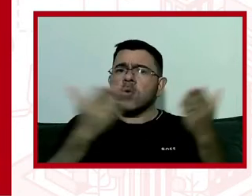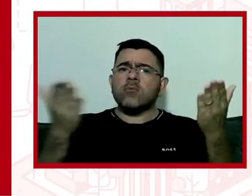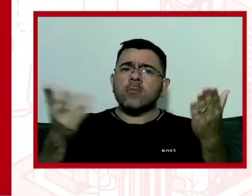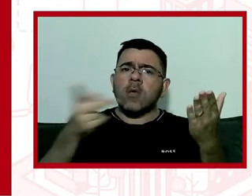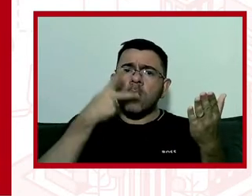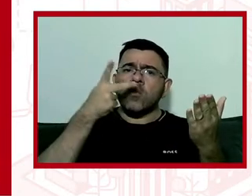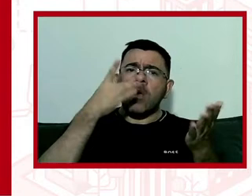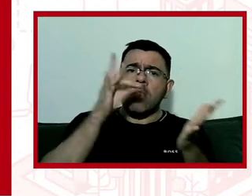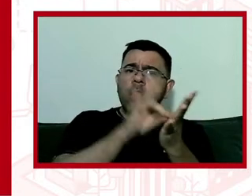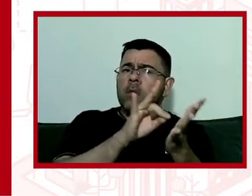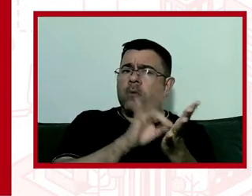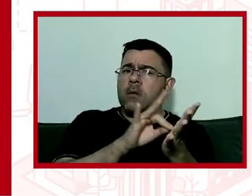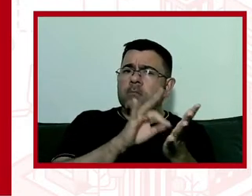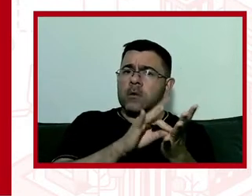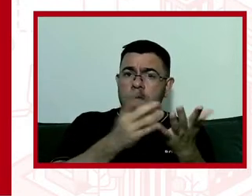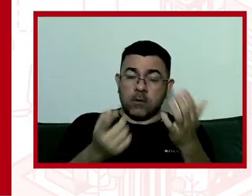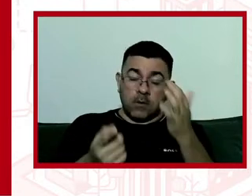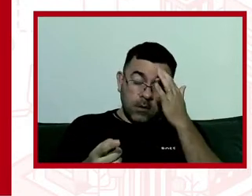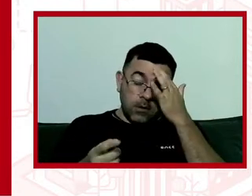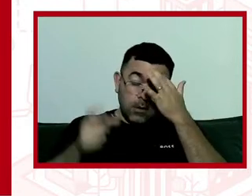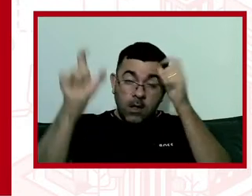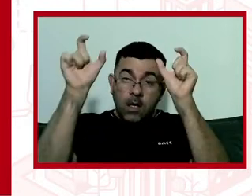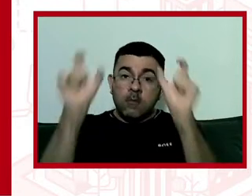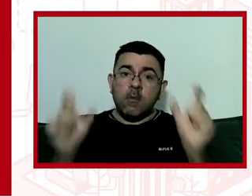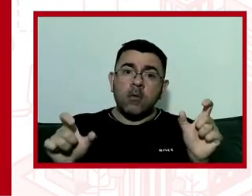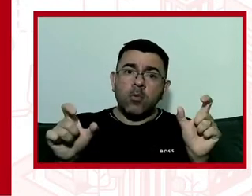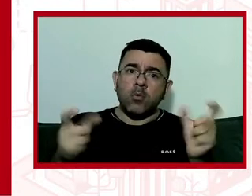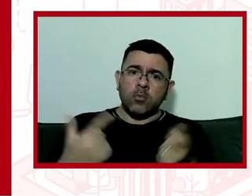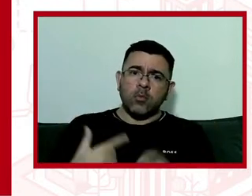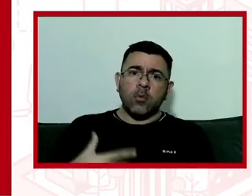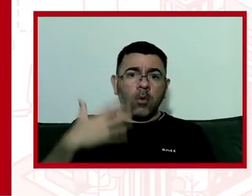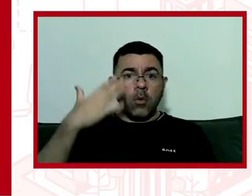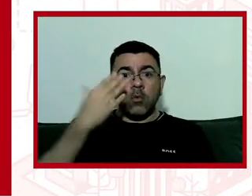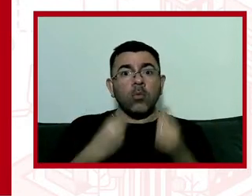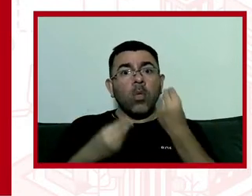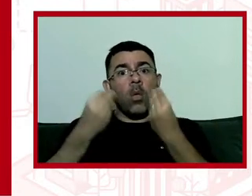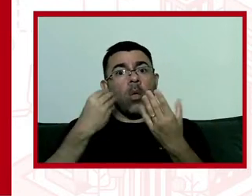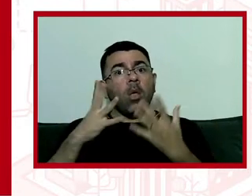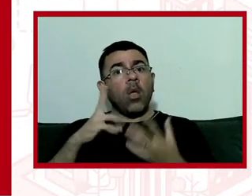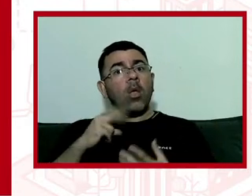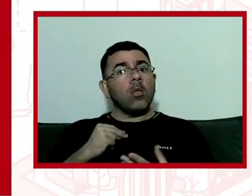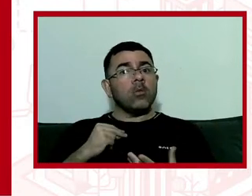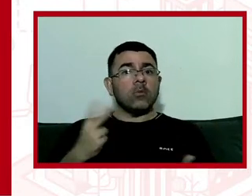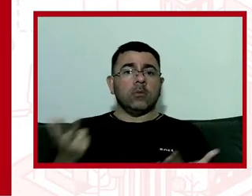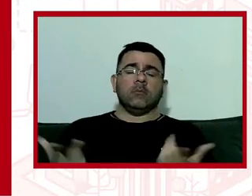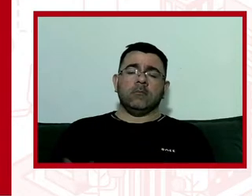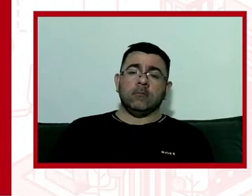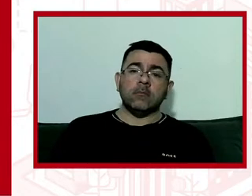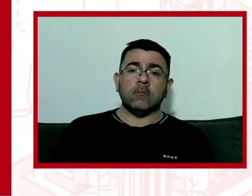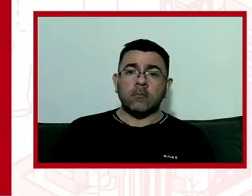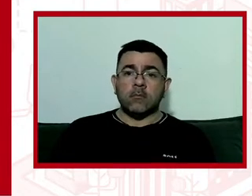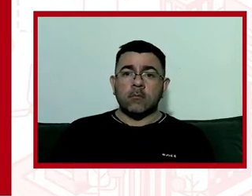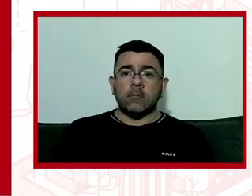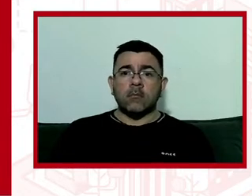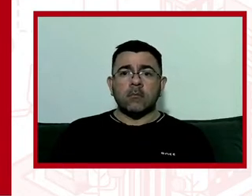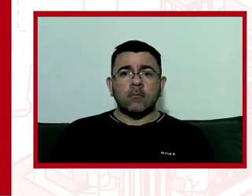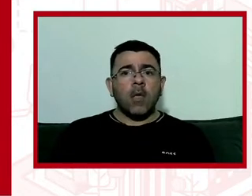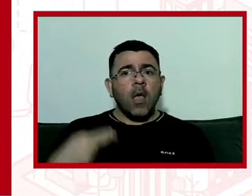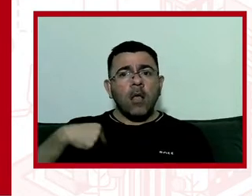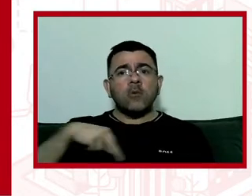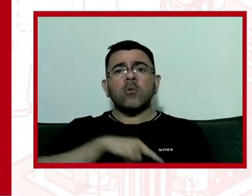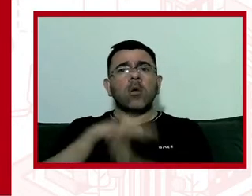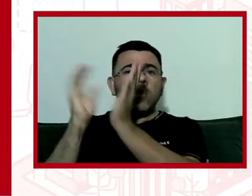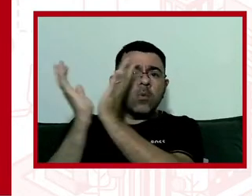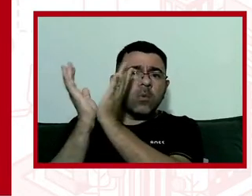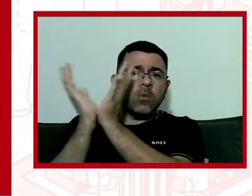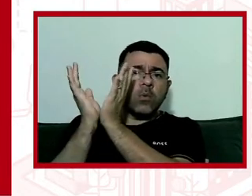imaginam que você vai de fato dizer aquilo na lata eh e a outra coisa é isso acho que a gente tem um partido que tem um programa que